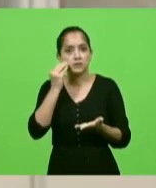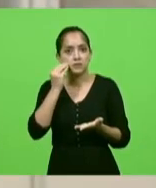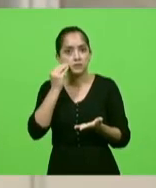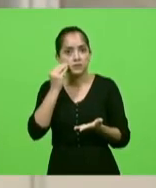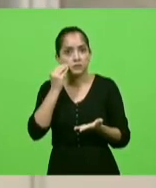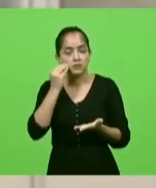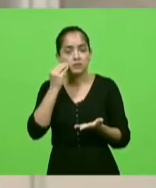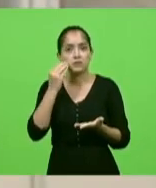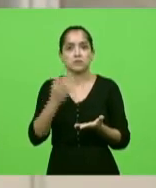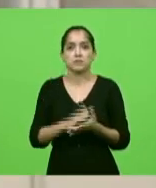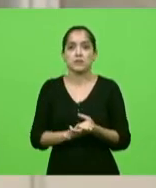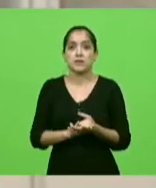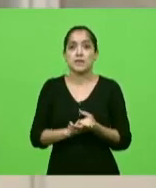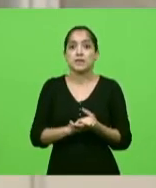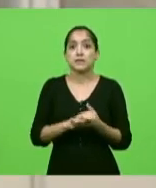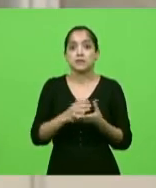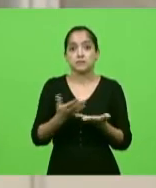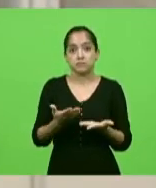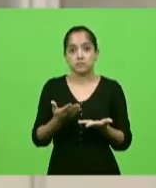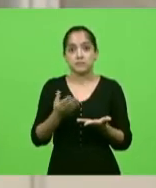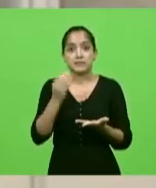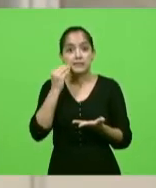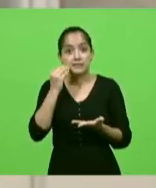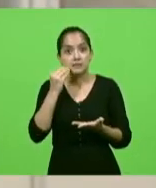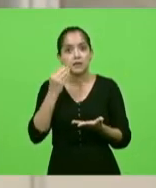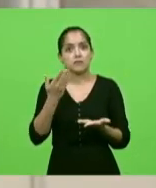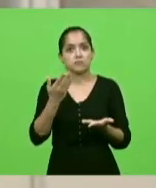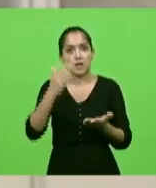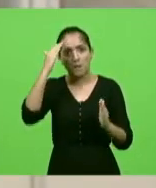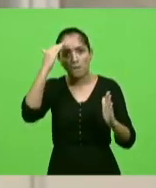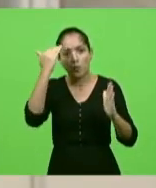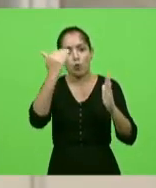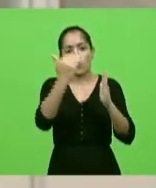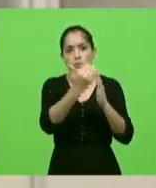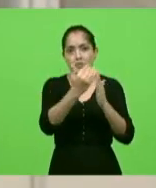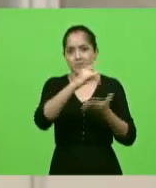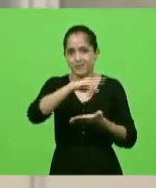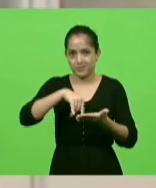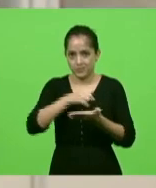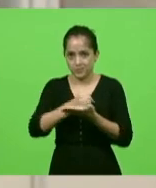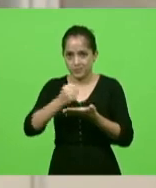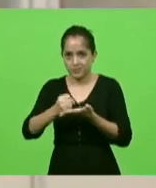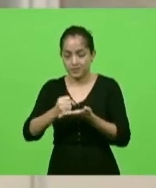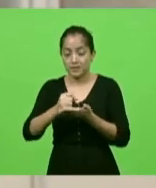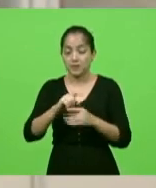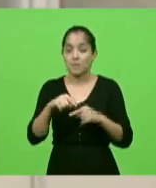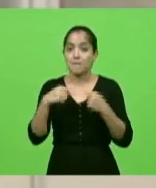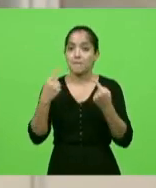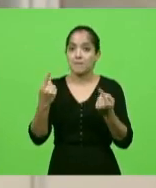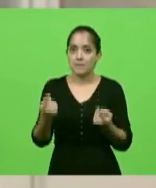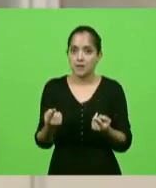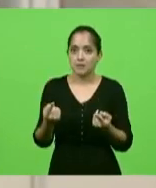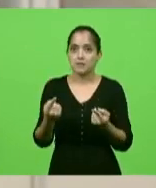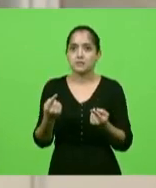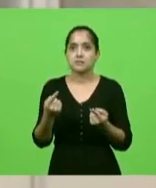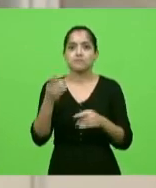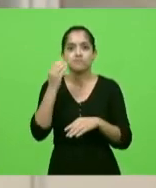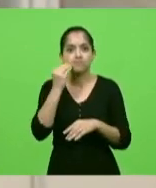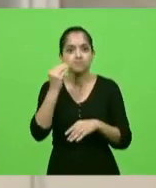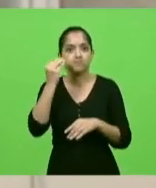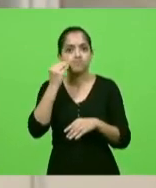por vários agentes visando então o cumprimento do contratado porém essas